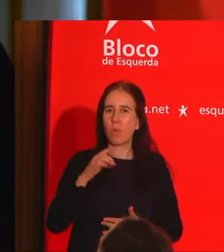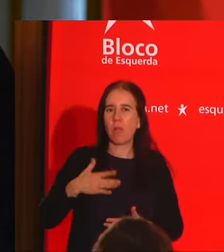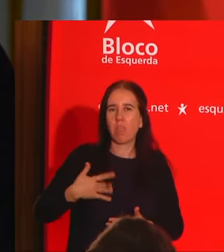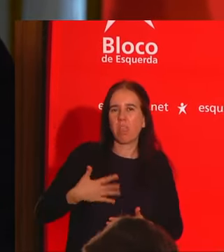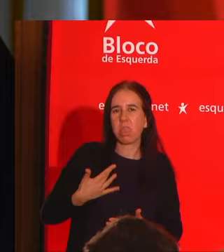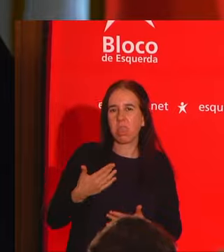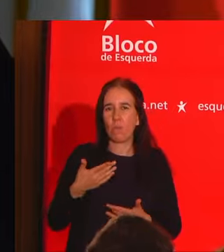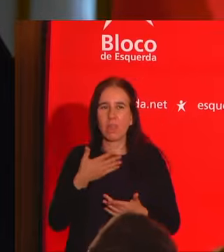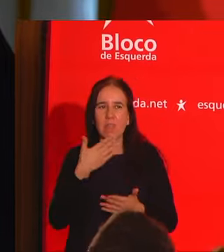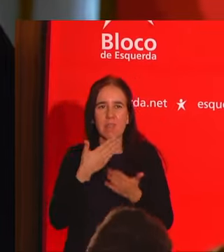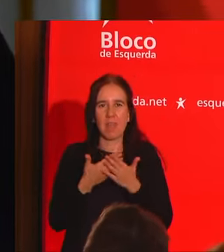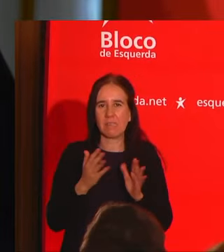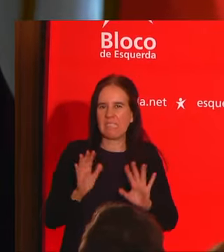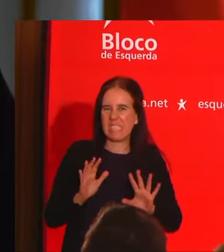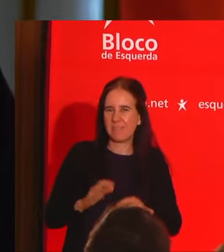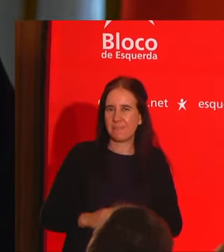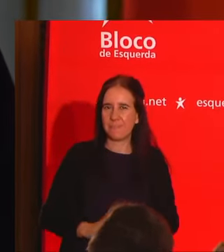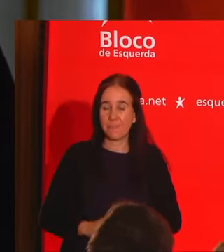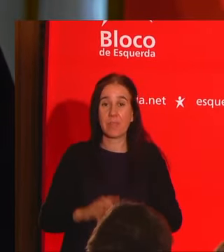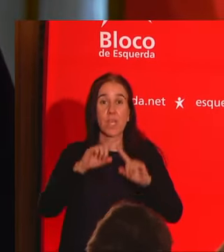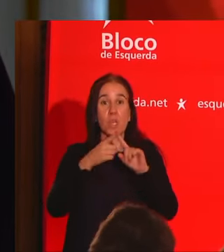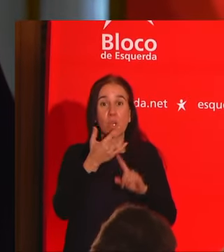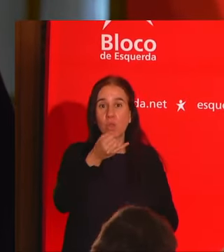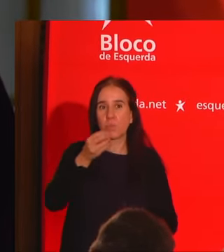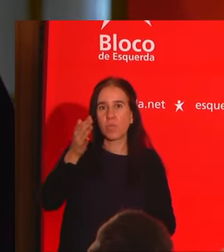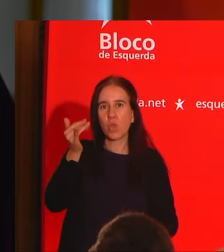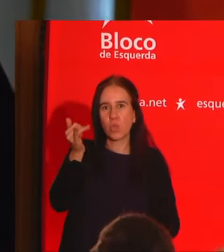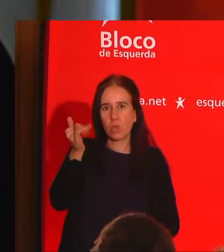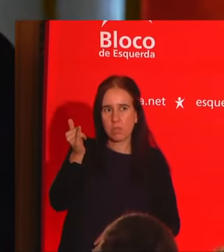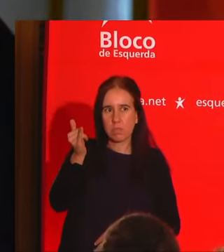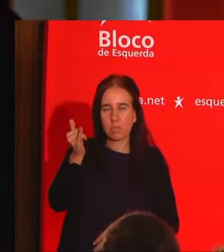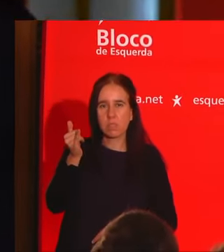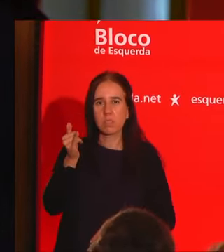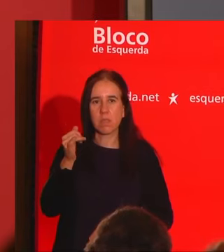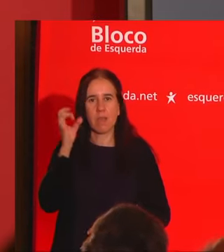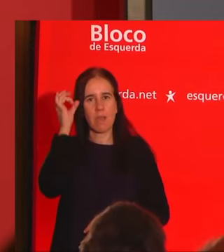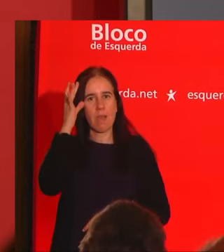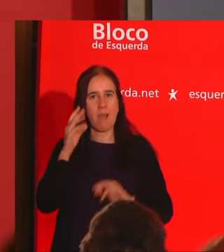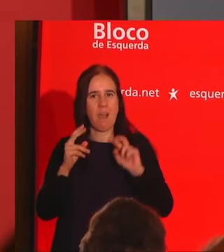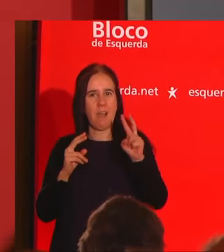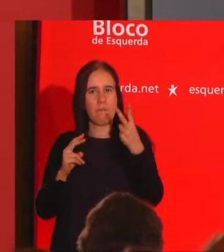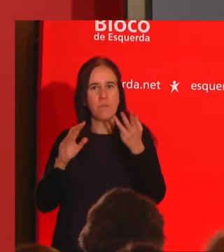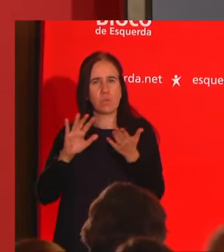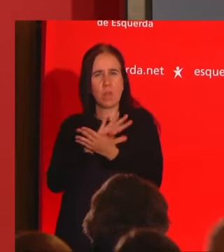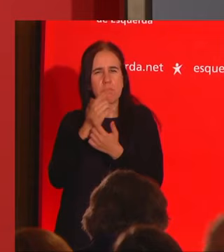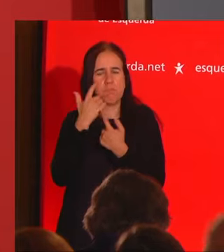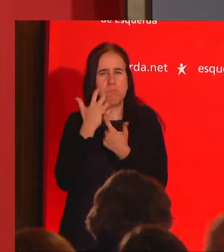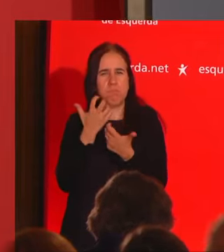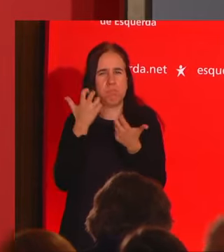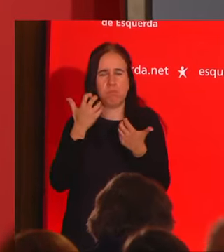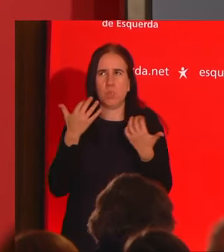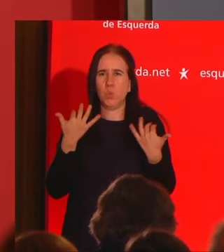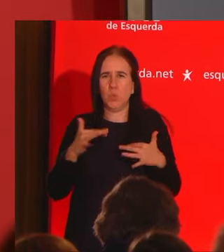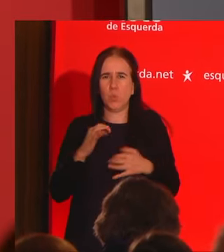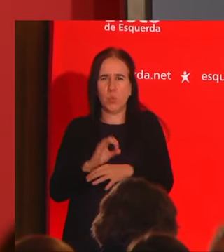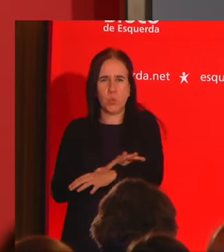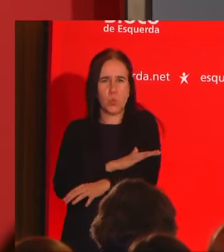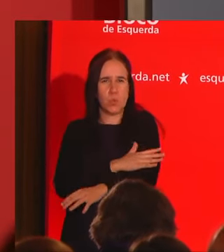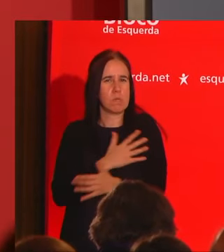piegas. Em 2012, houve dois crimes que fizeram capas de jornal que me impressionaram